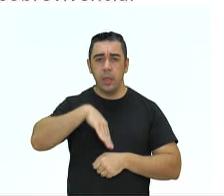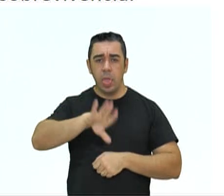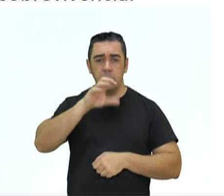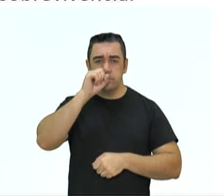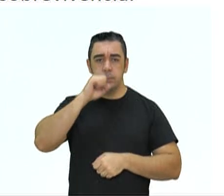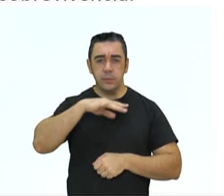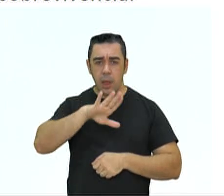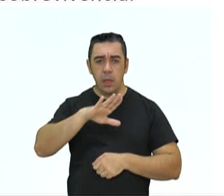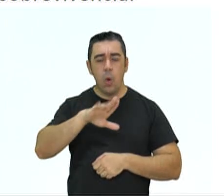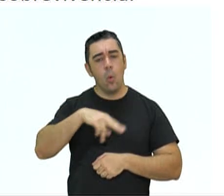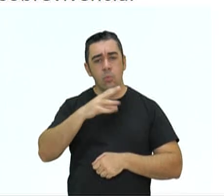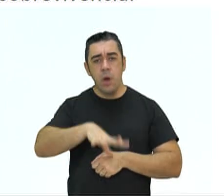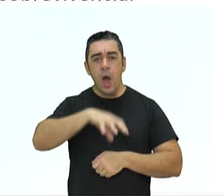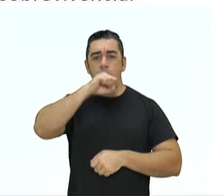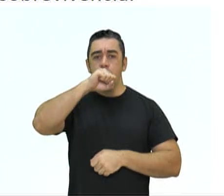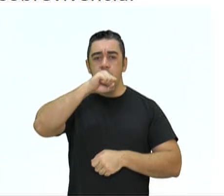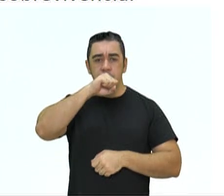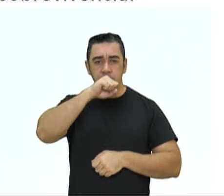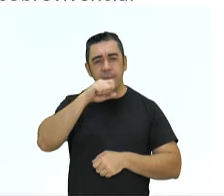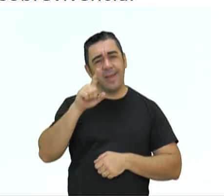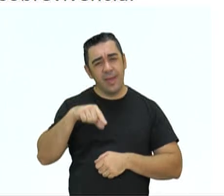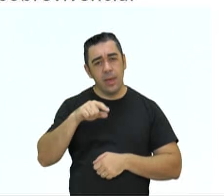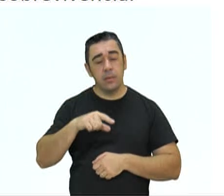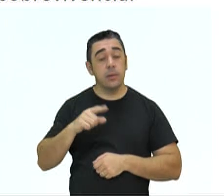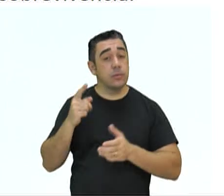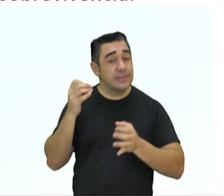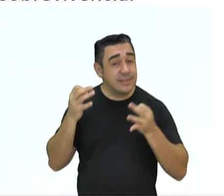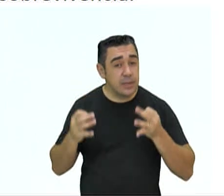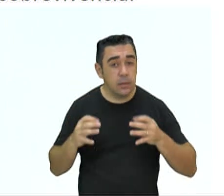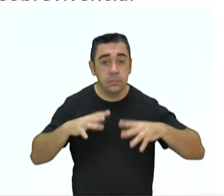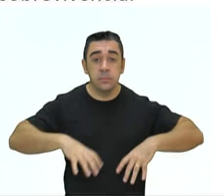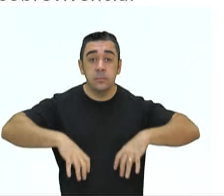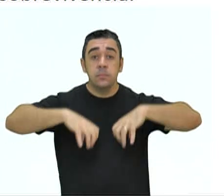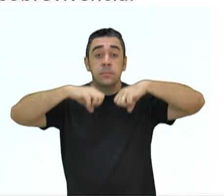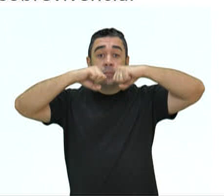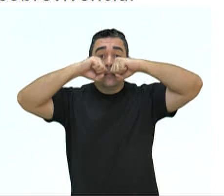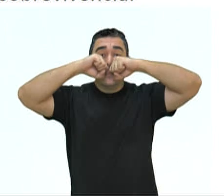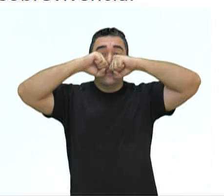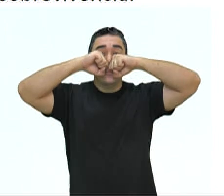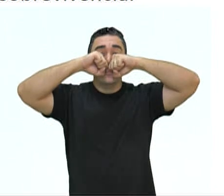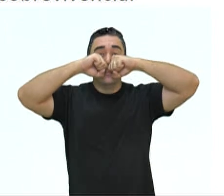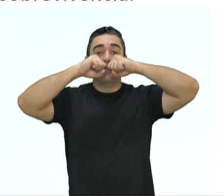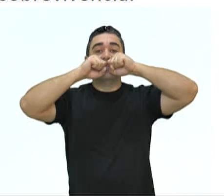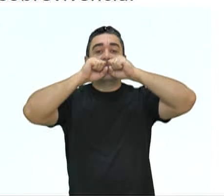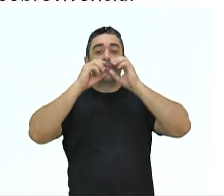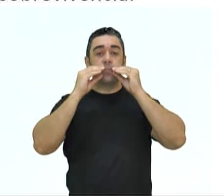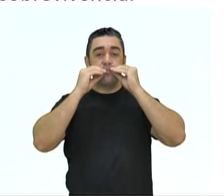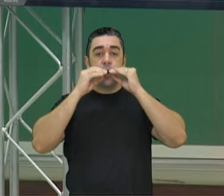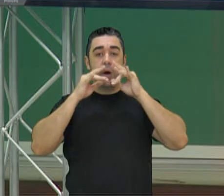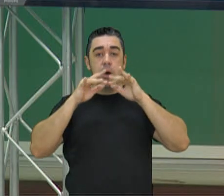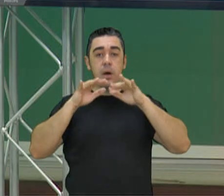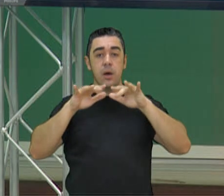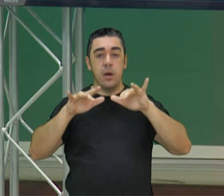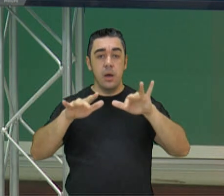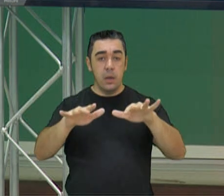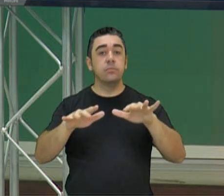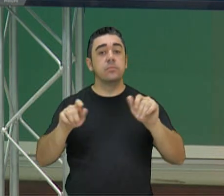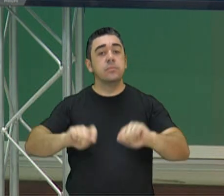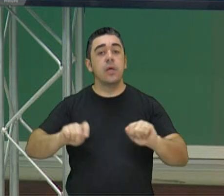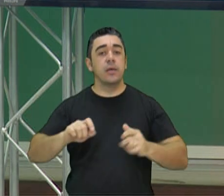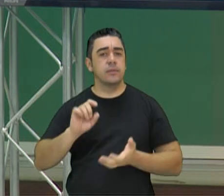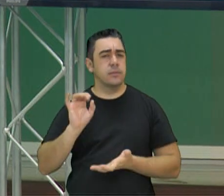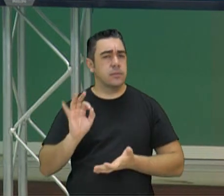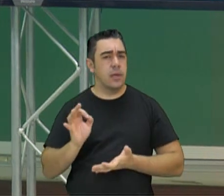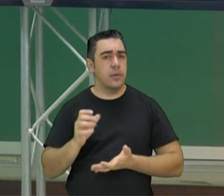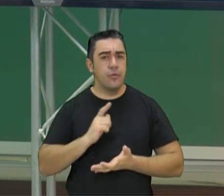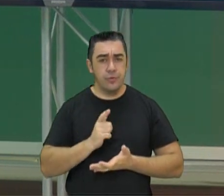pela boca? Lembra lá então? Então é a mecânica que existe, ó. Inspira pelo nariz, expira pela boca.